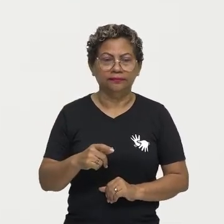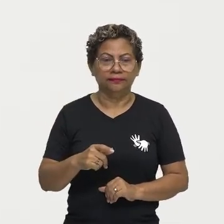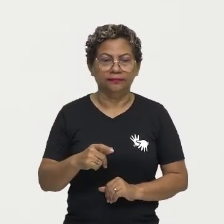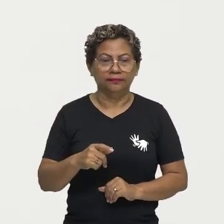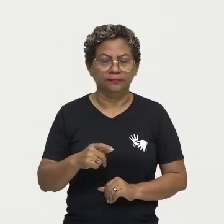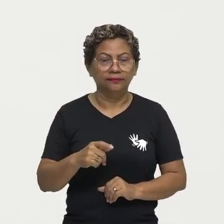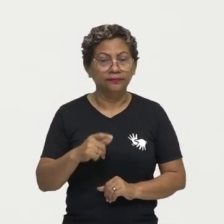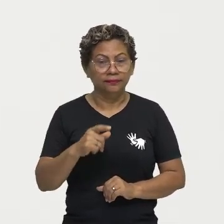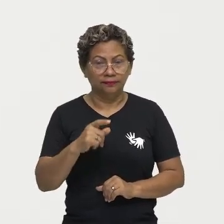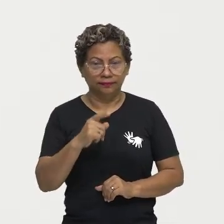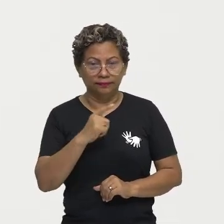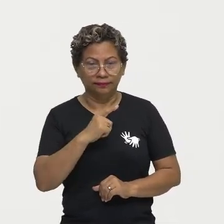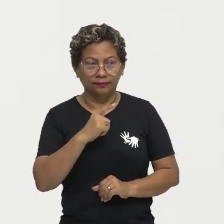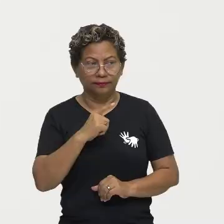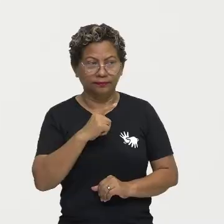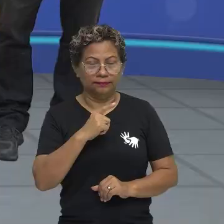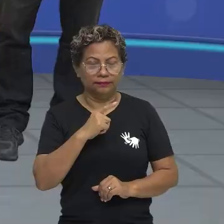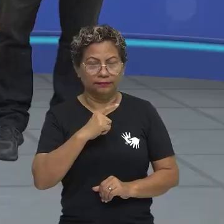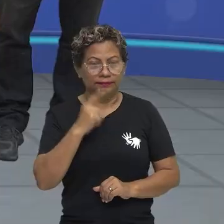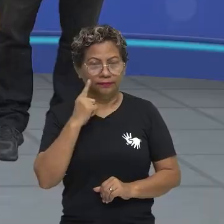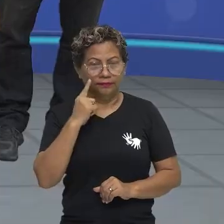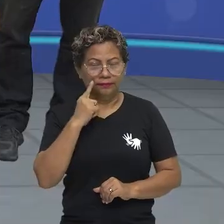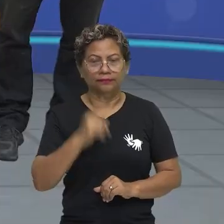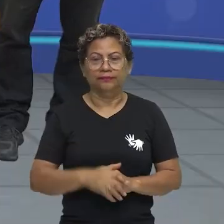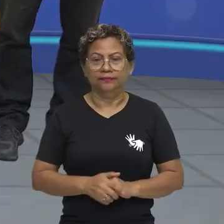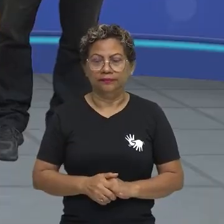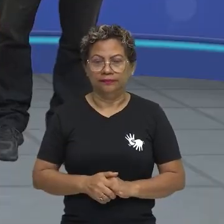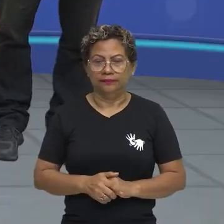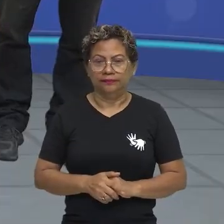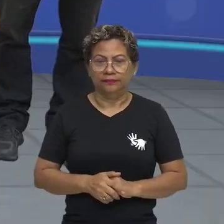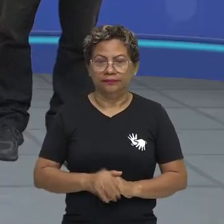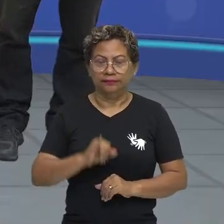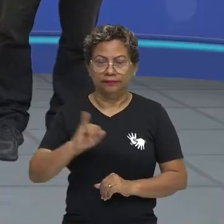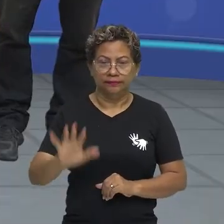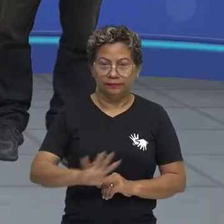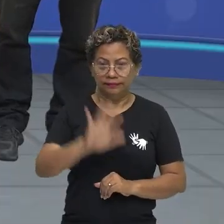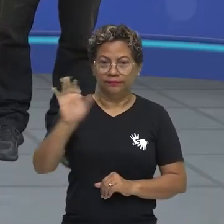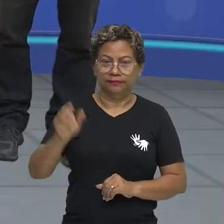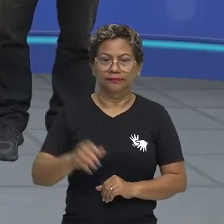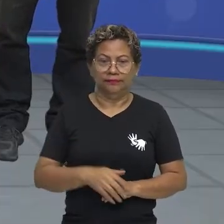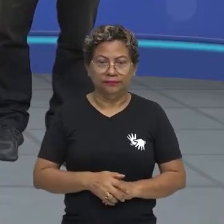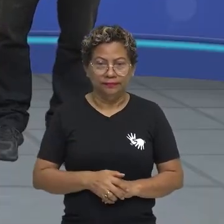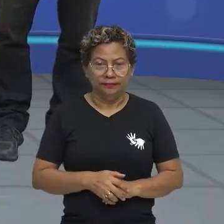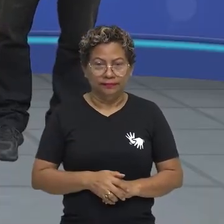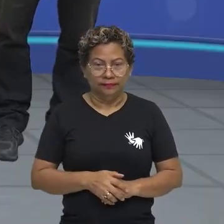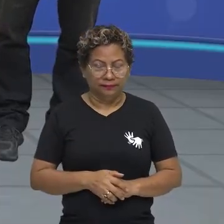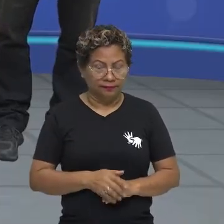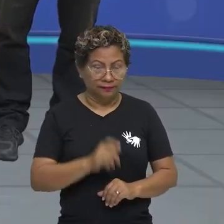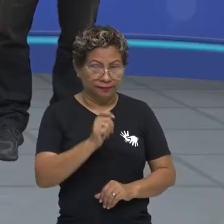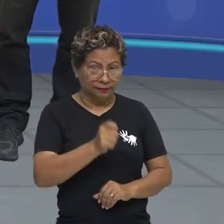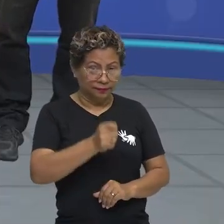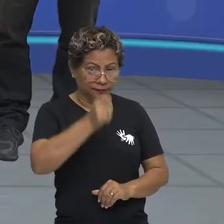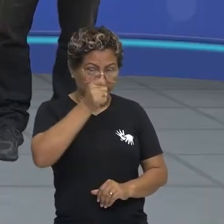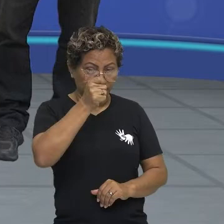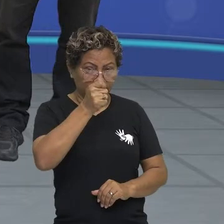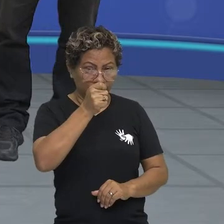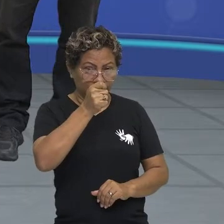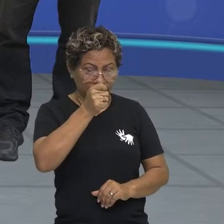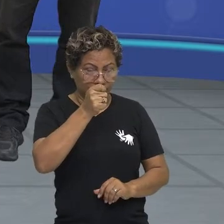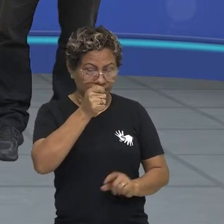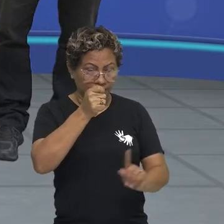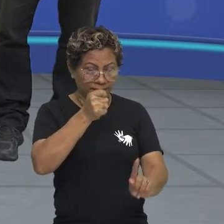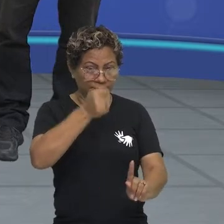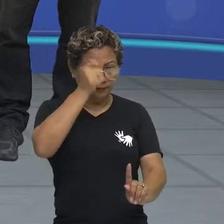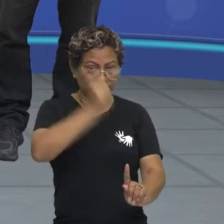colocar um martelo, né? Vai pegar um martelo e vai colocar um prego no chão. Olha só, energia potencial lá